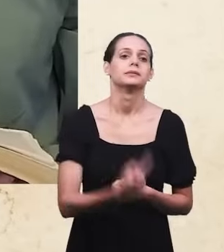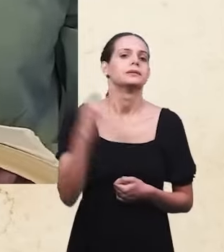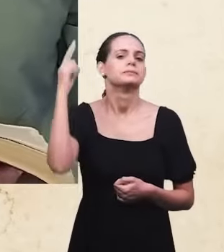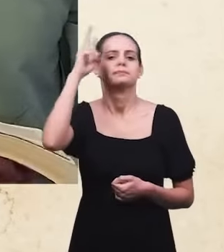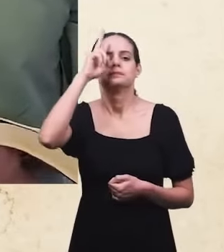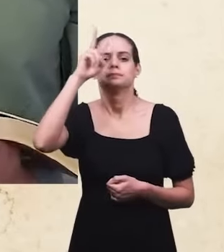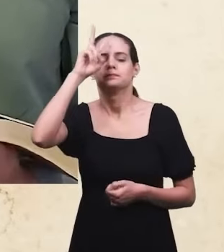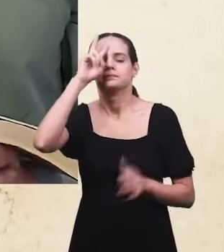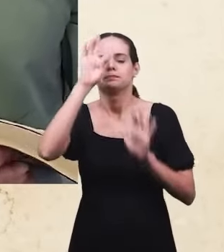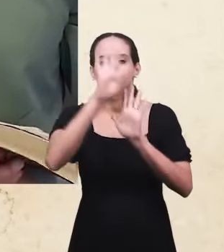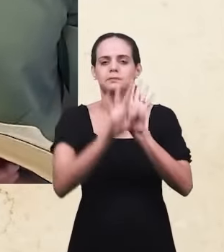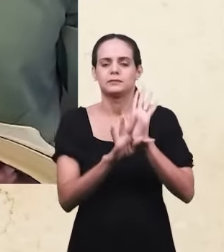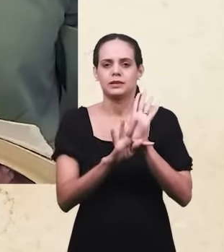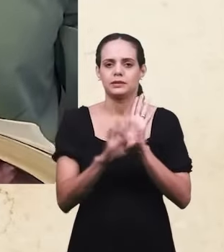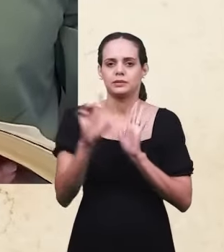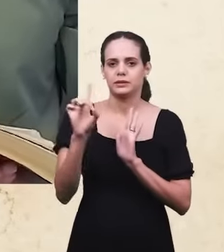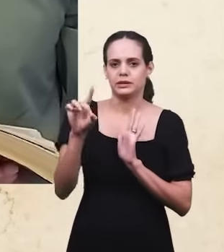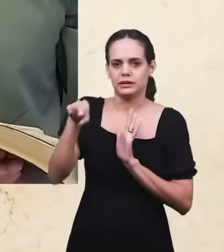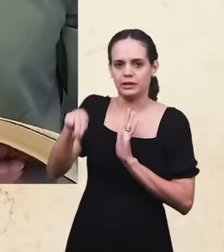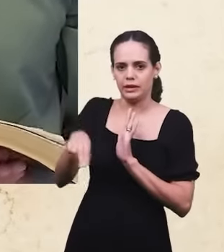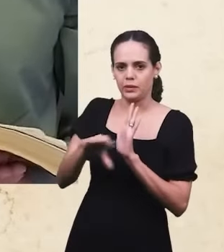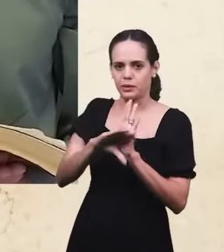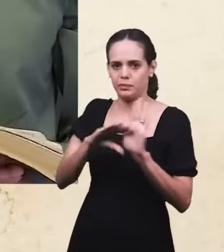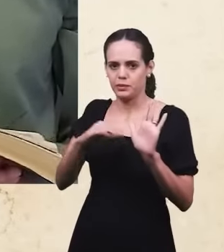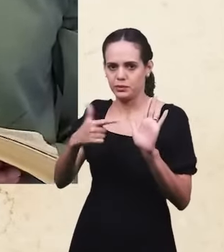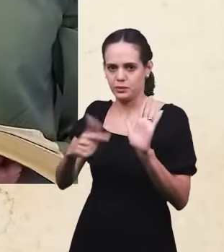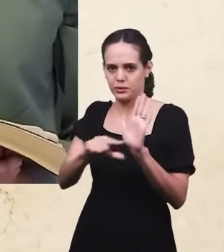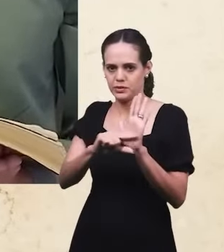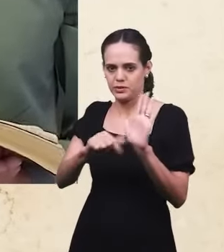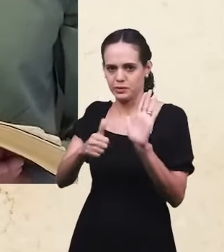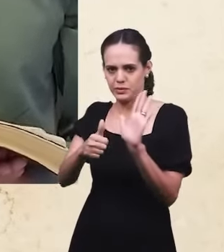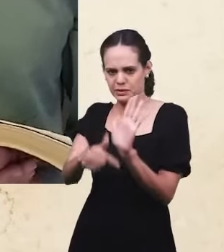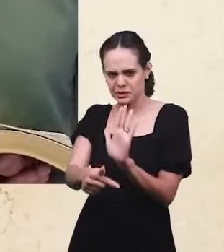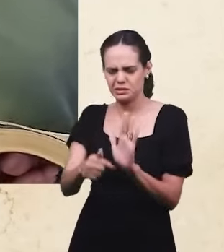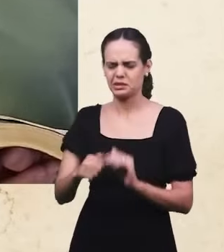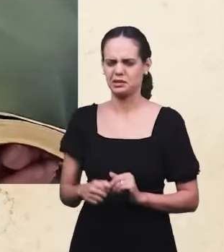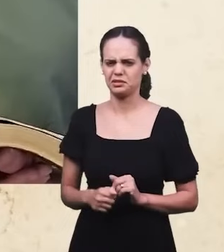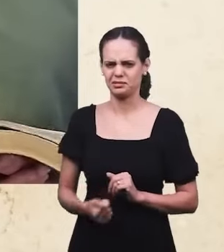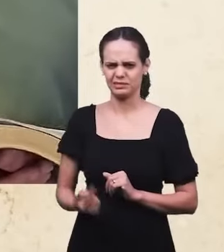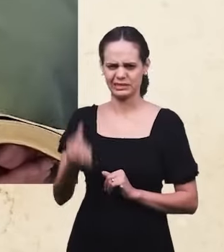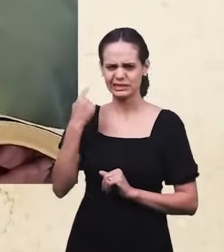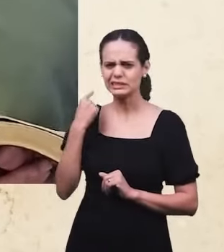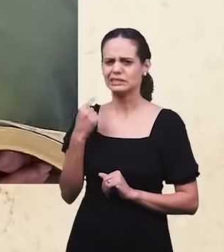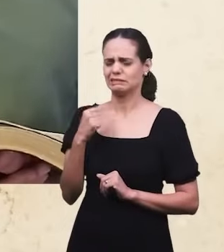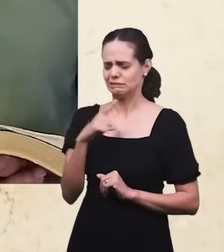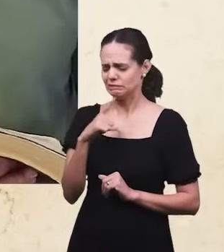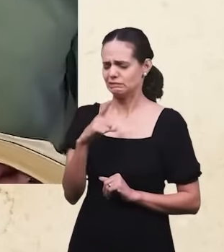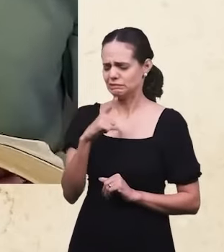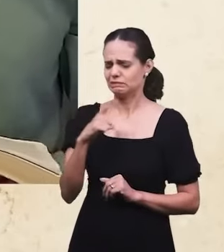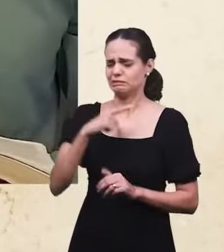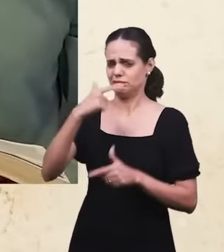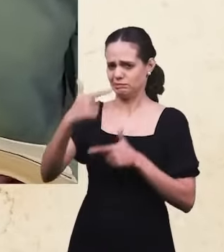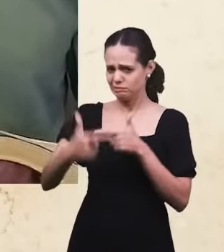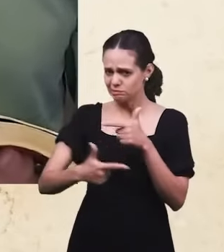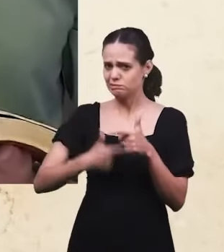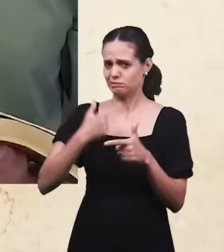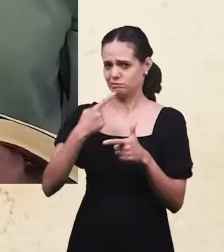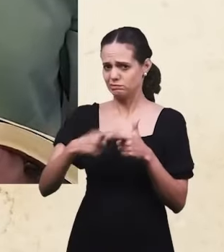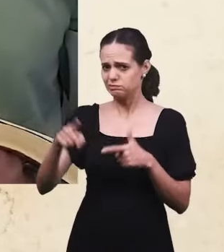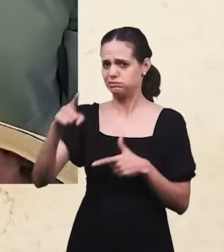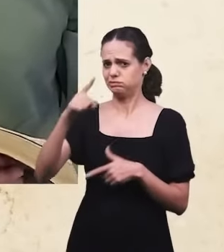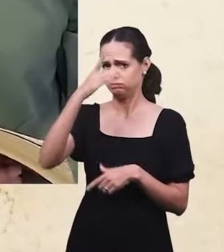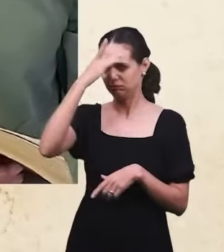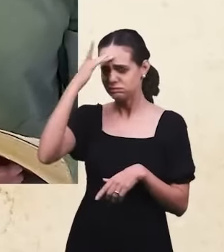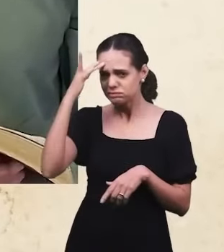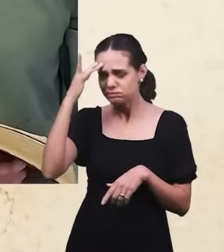igreja. Para isso, nós lembramos o texto de Daniel, capítulo 2, verso 17, em que Daniel passava uma grande batalha, que ele estava